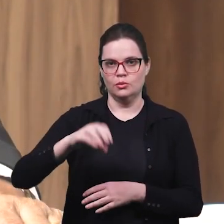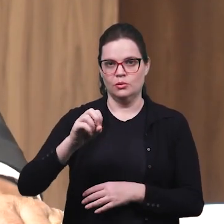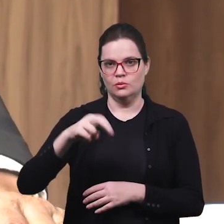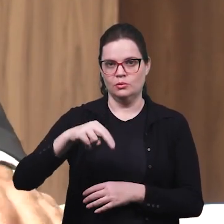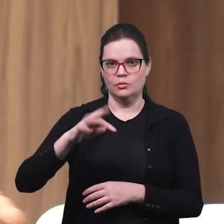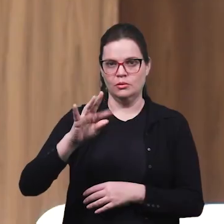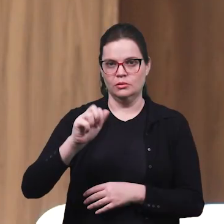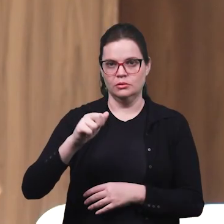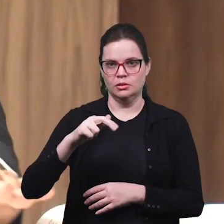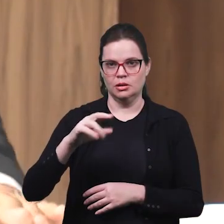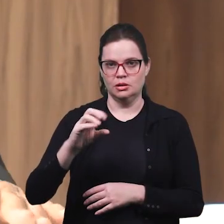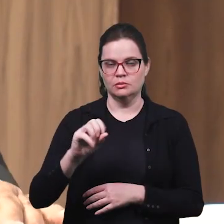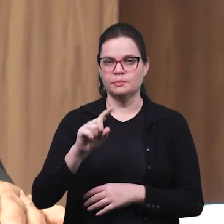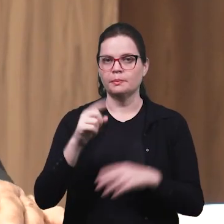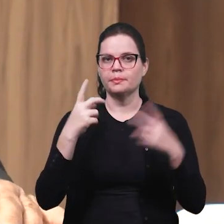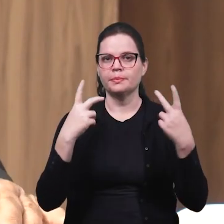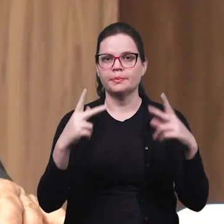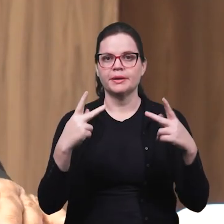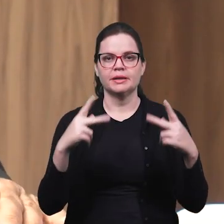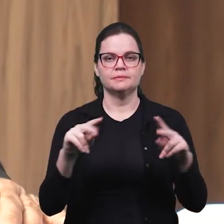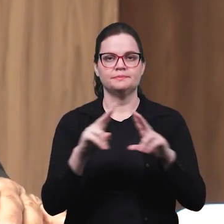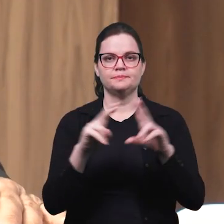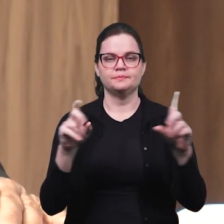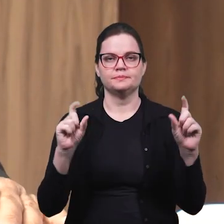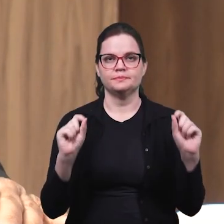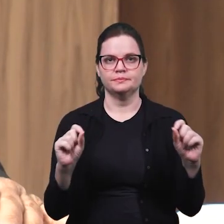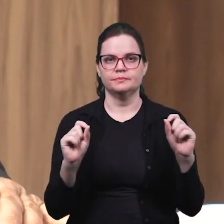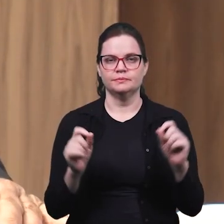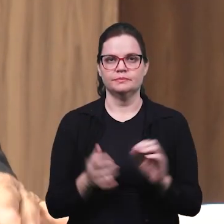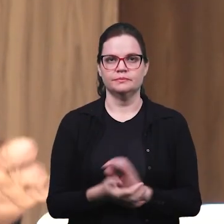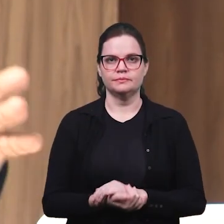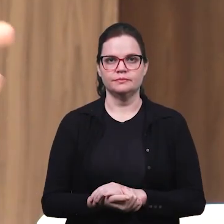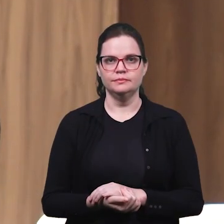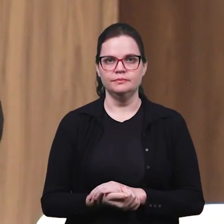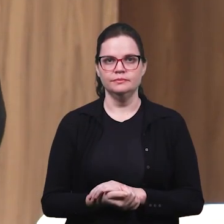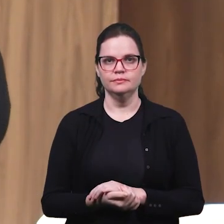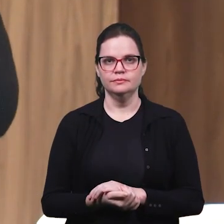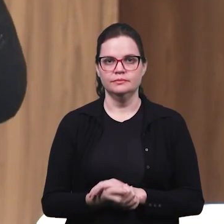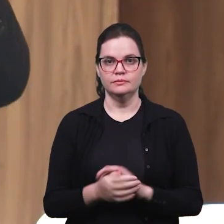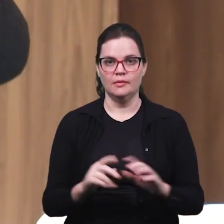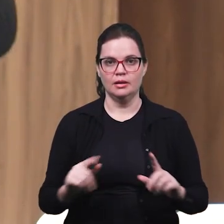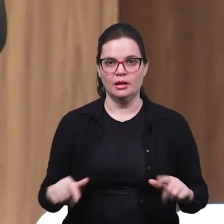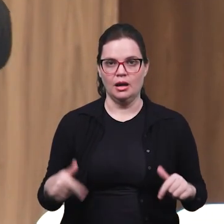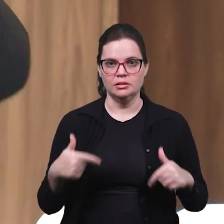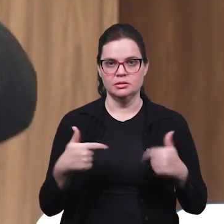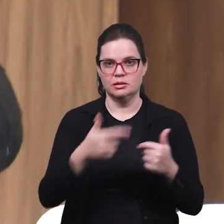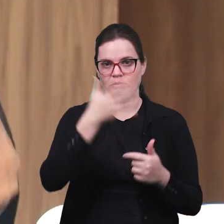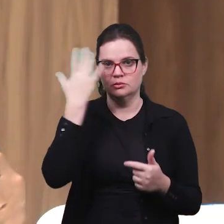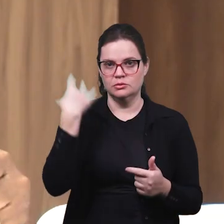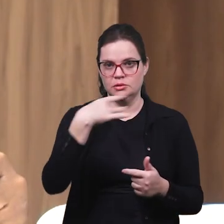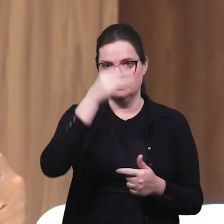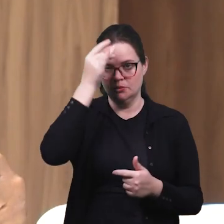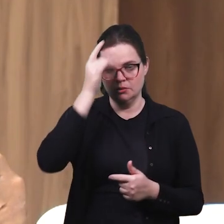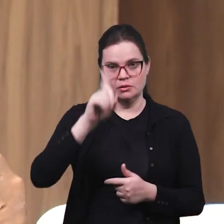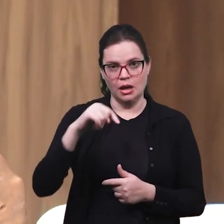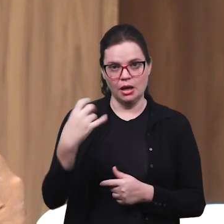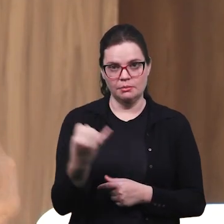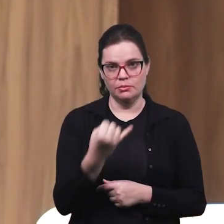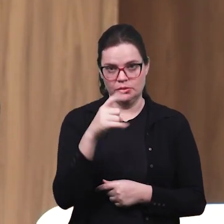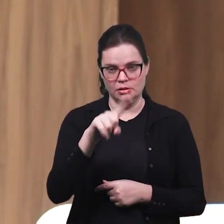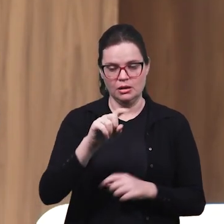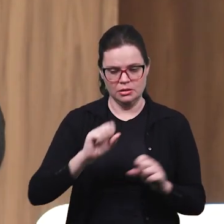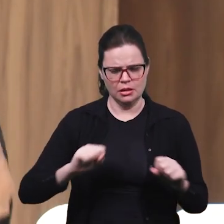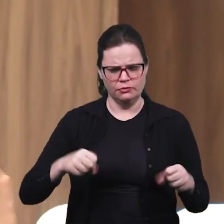né? Eles já pregavam o seguinte, a importância, ele falava sobre a importância da ação do Espírito Santo.